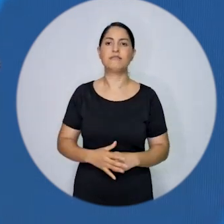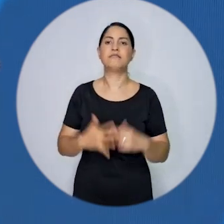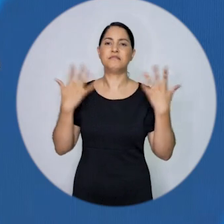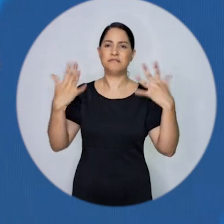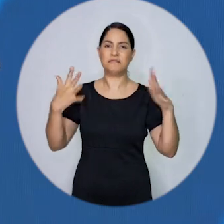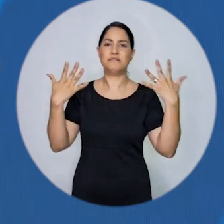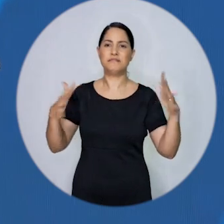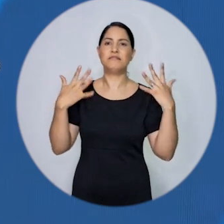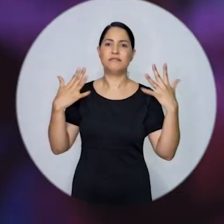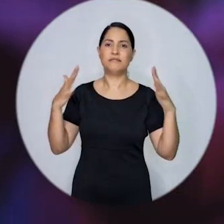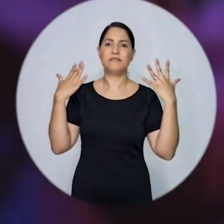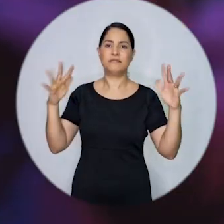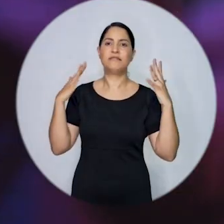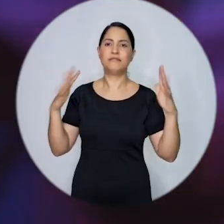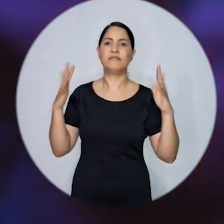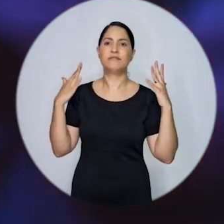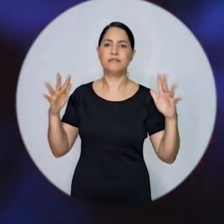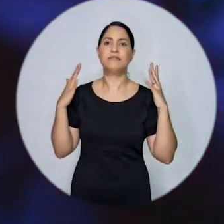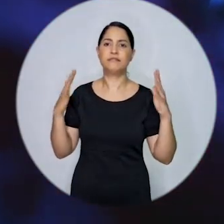Defendemos